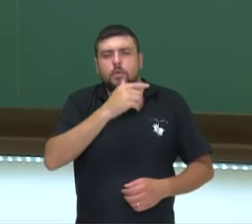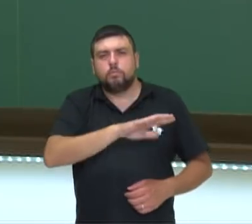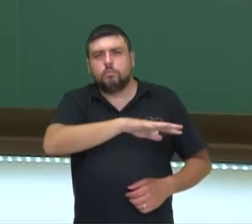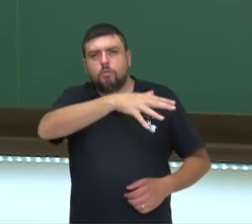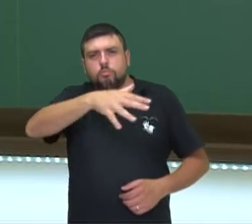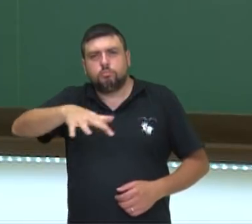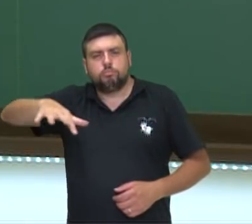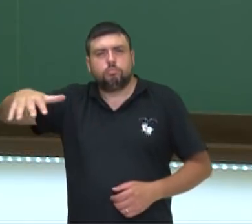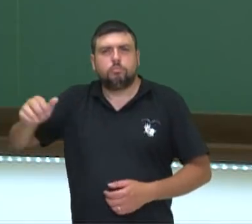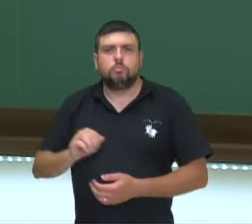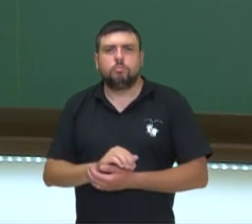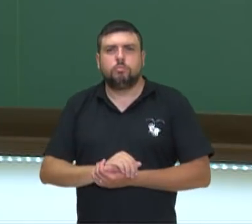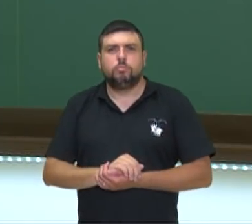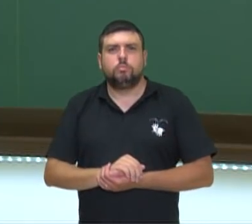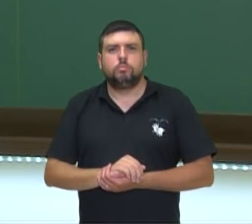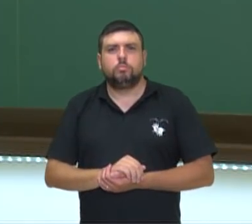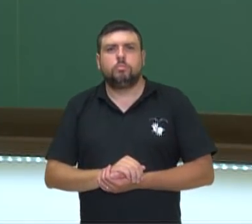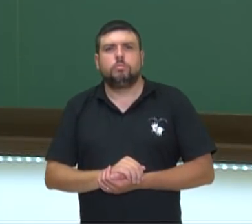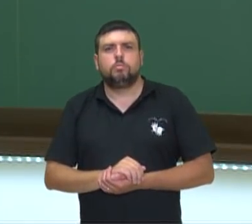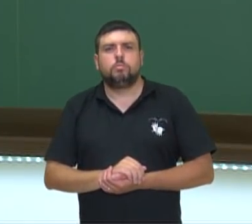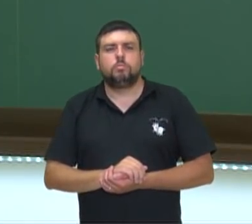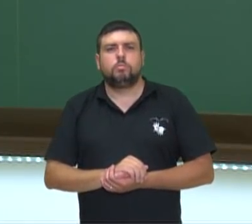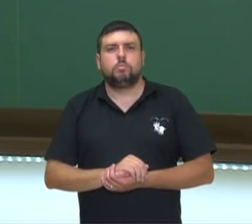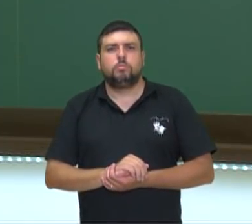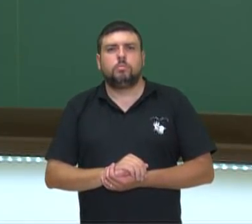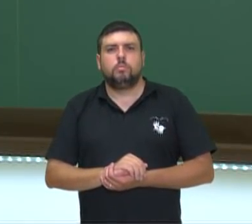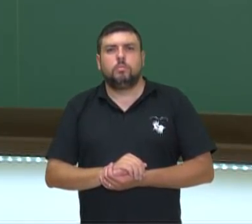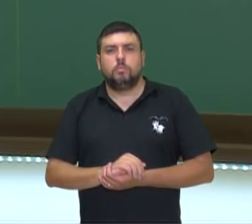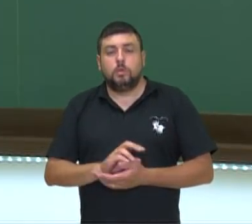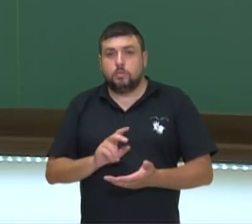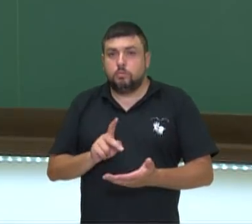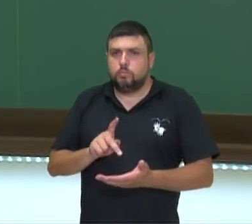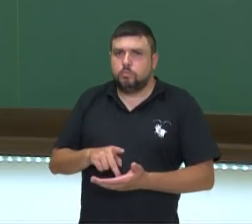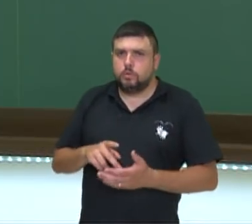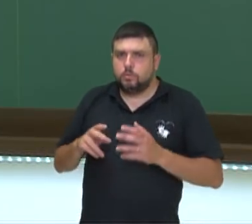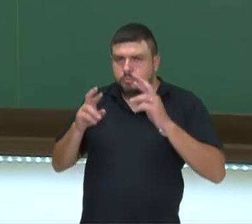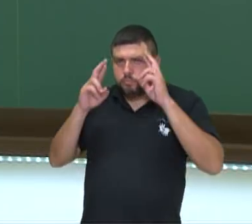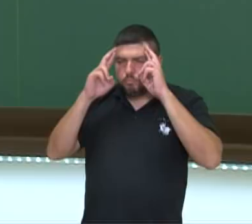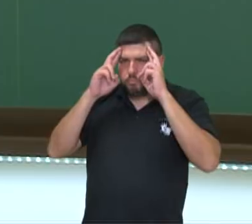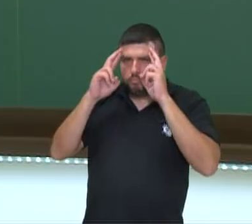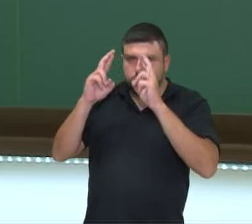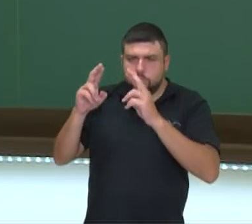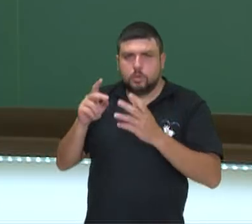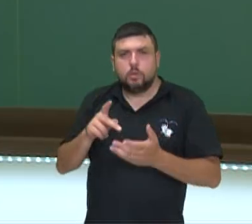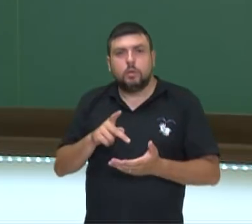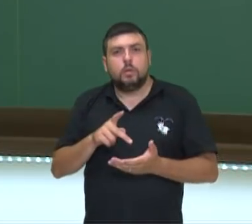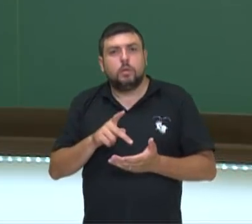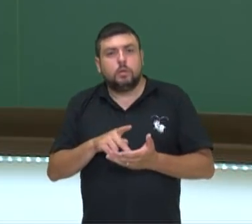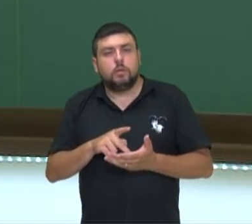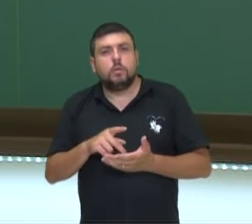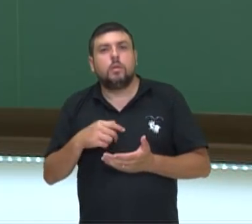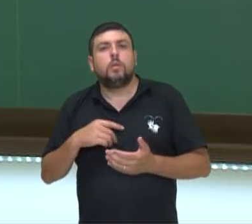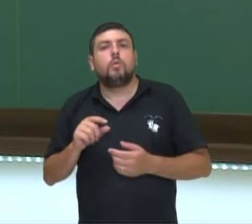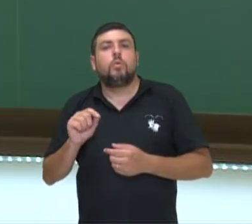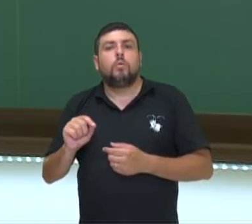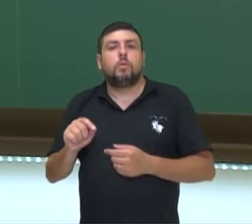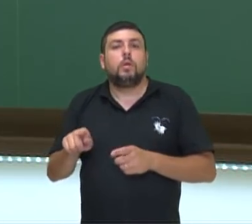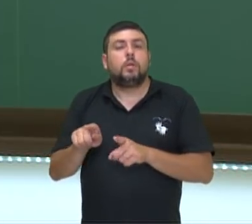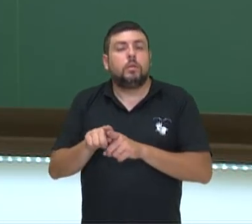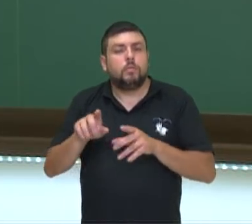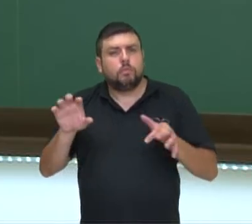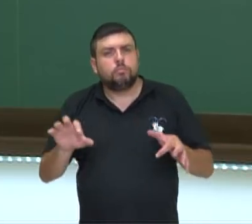águas salgadas. Muito respeitada, inclusive com sincretismo com a santa da Igreja